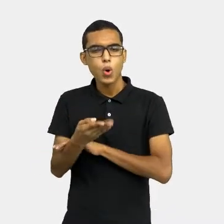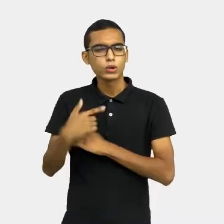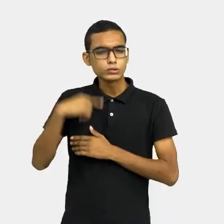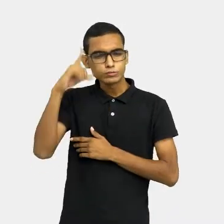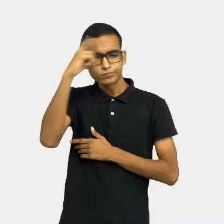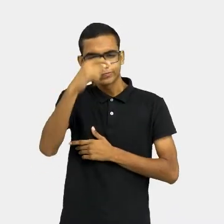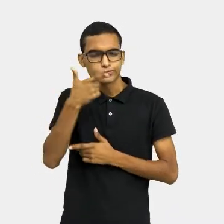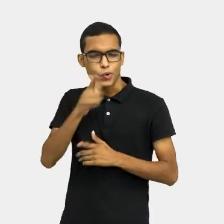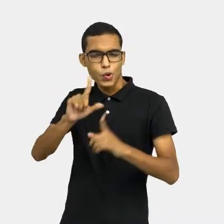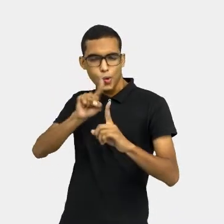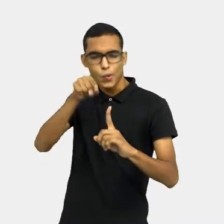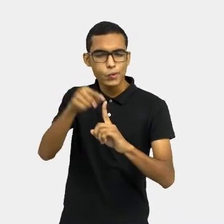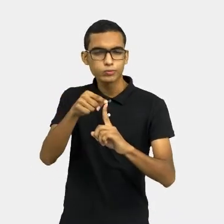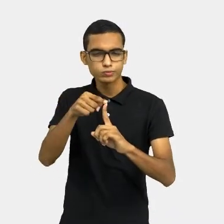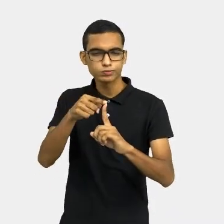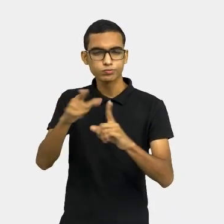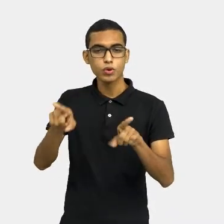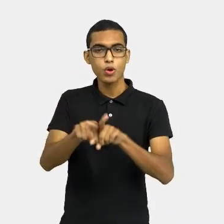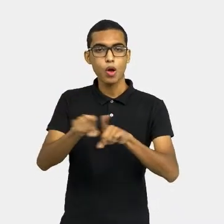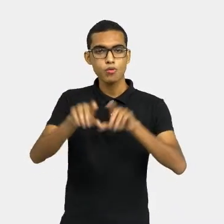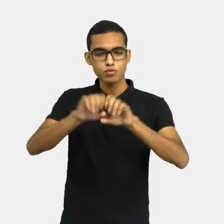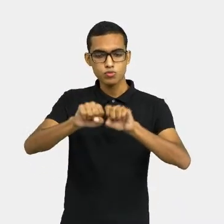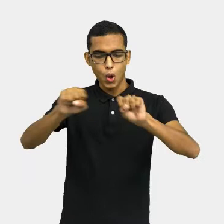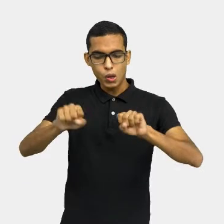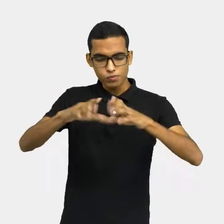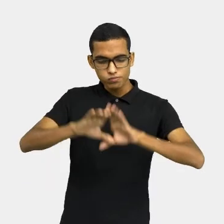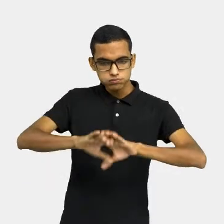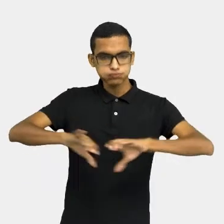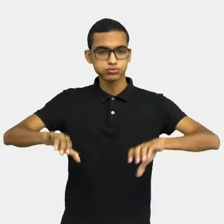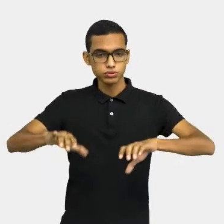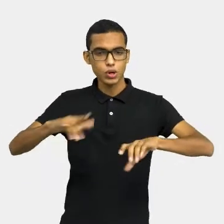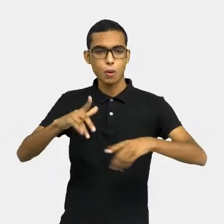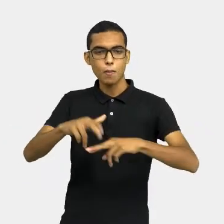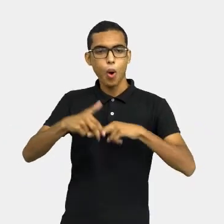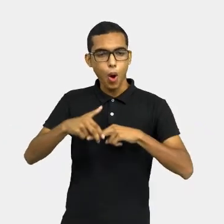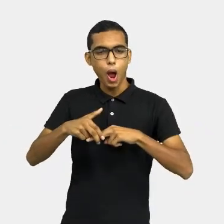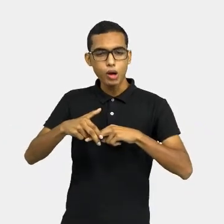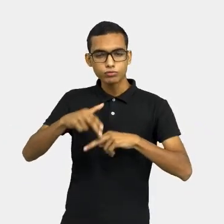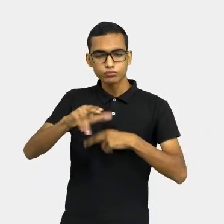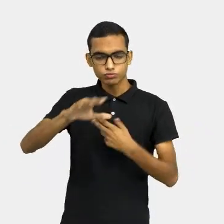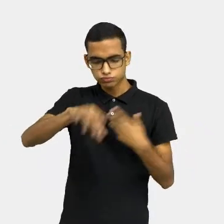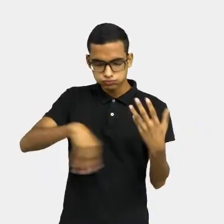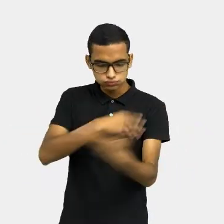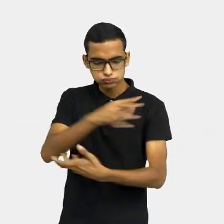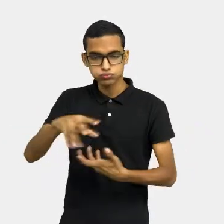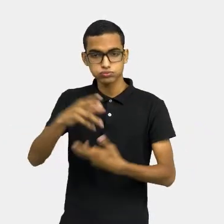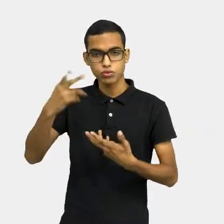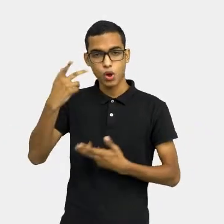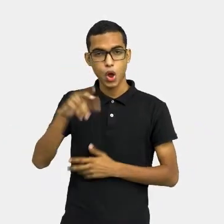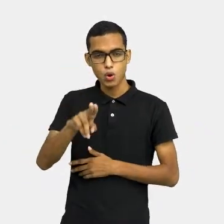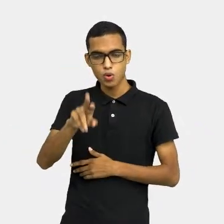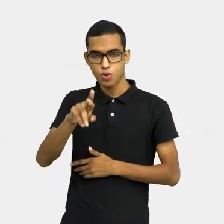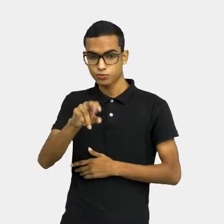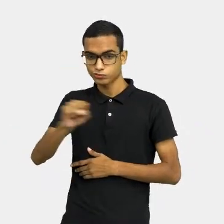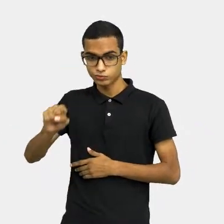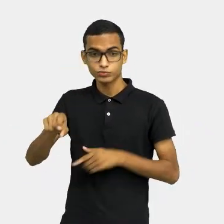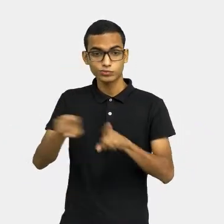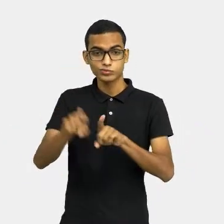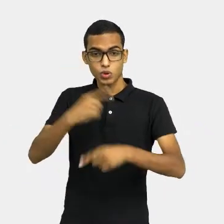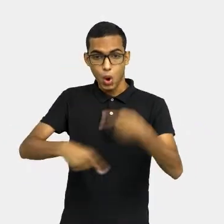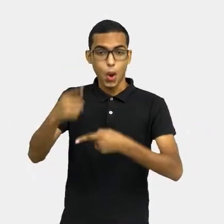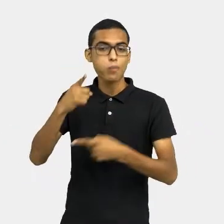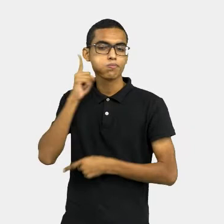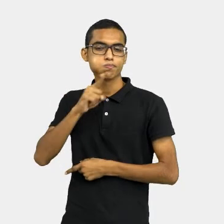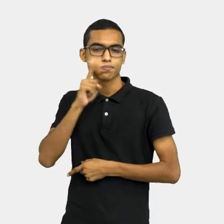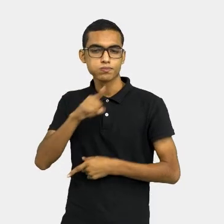dos seus resultados. A ruptura do sistema internacional com a Revolução Soviética, a ascensão dos Estados Unidos, o recuo da